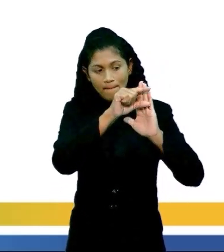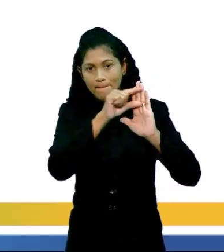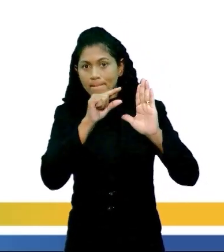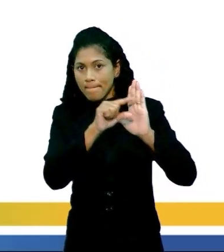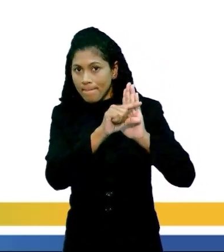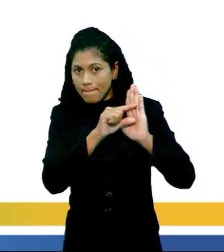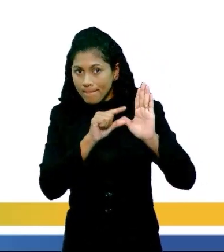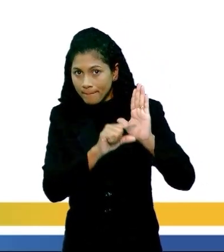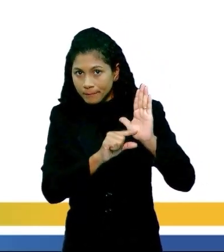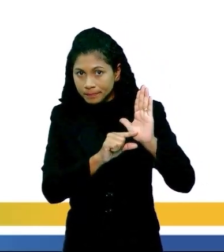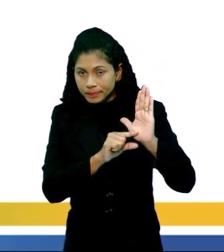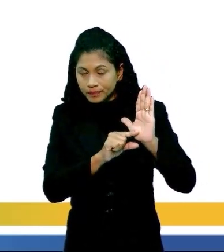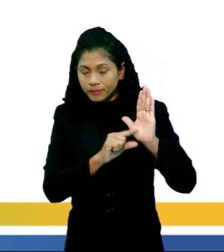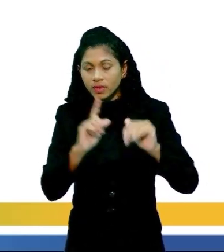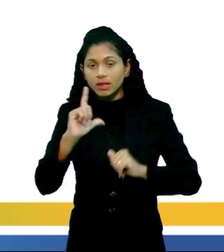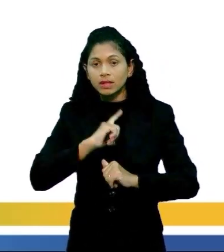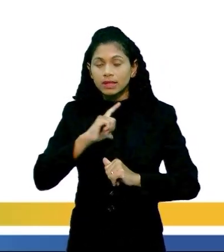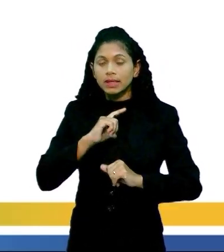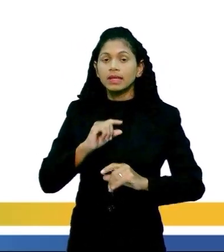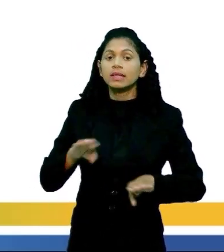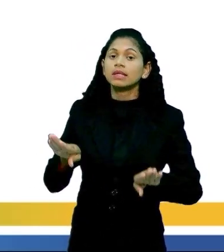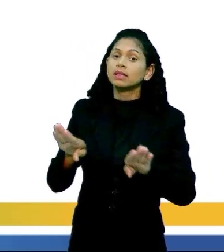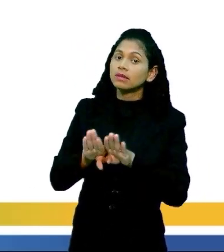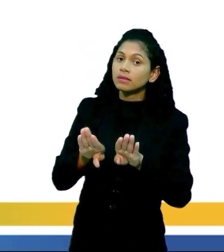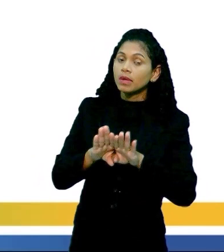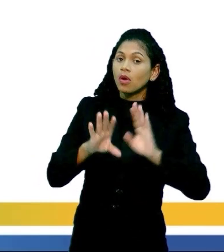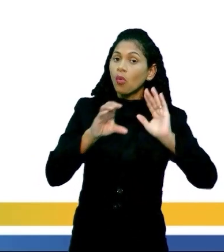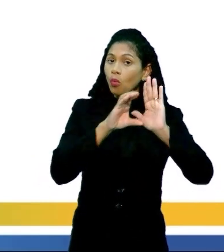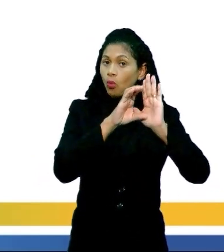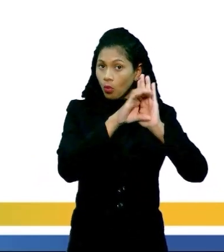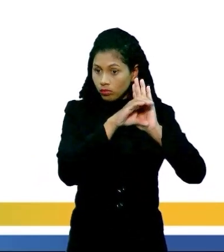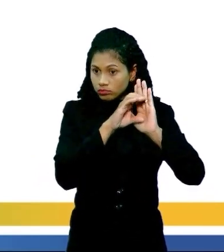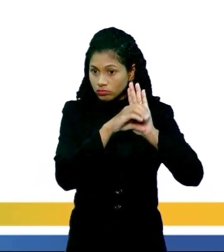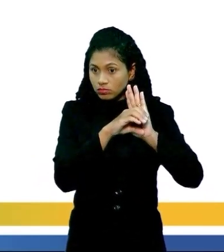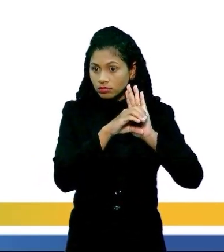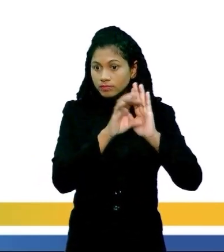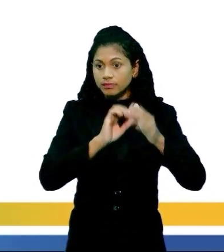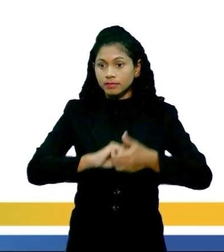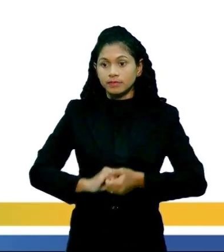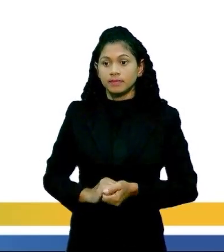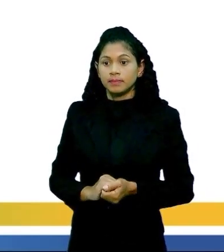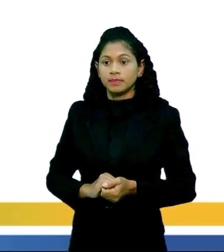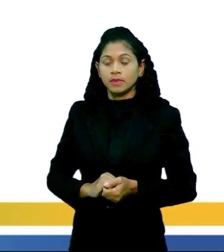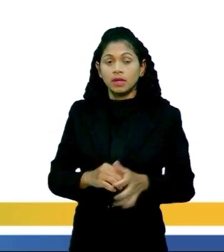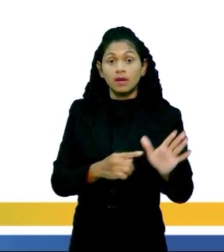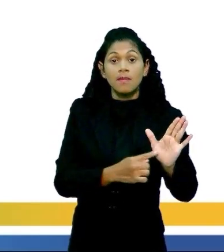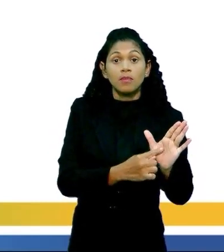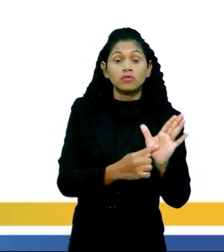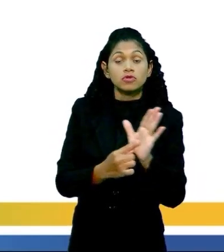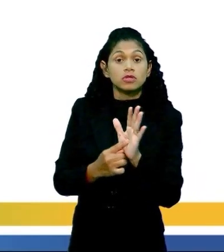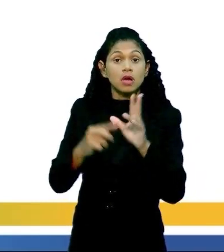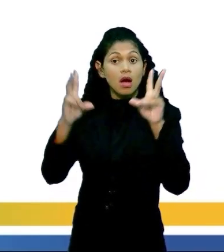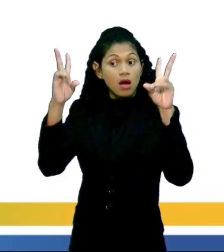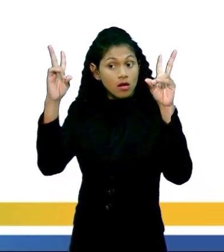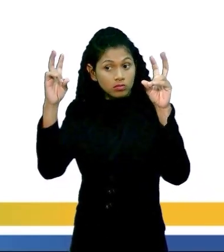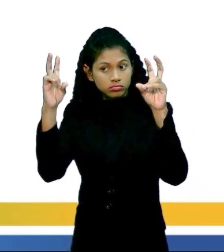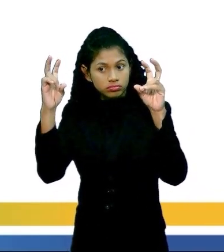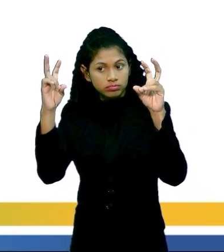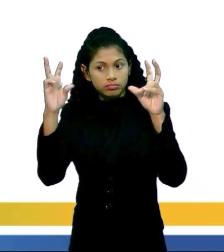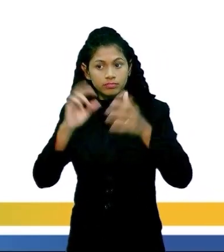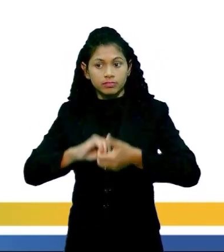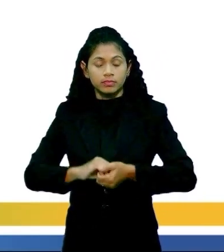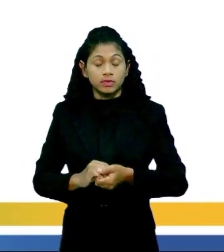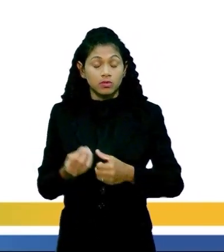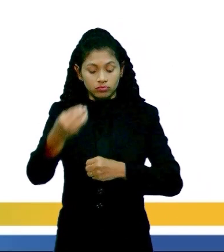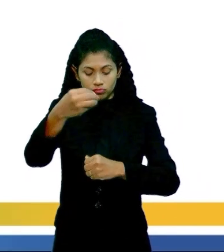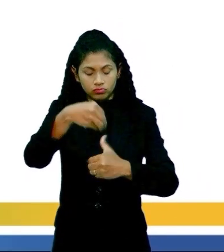o conteúdo, que é a exposição do tema, né? Então, observe que dentro da forma,